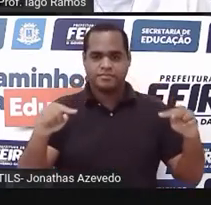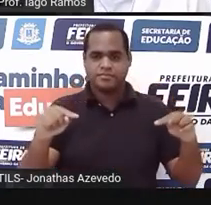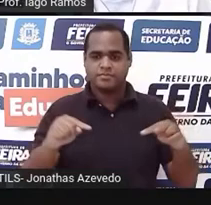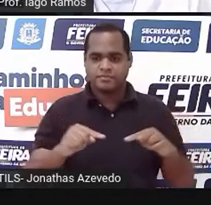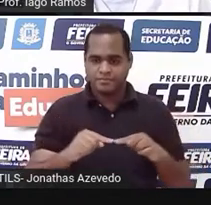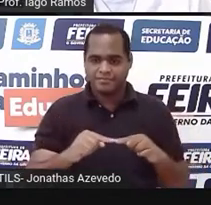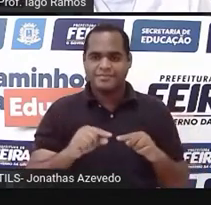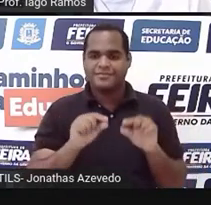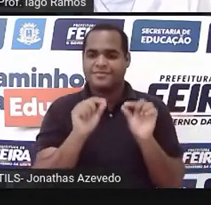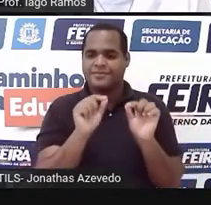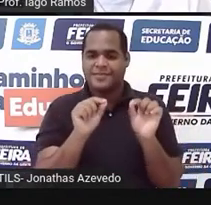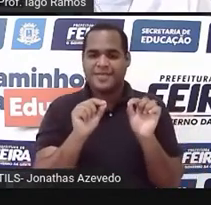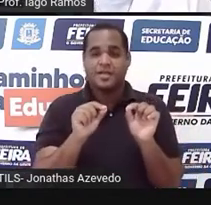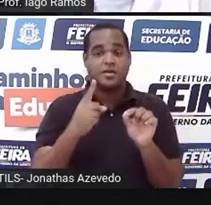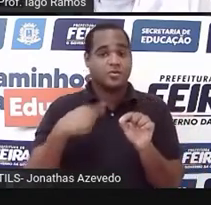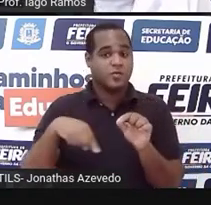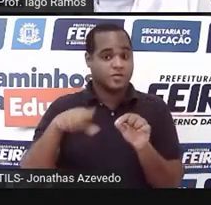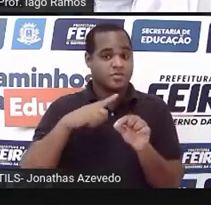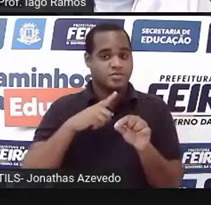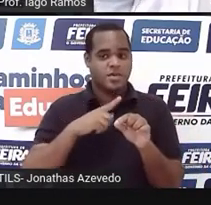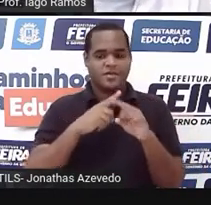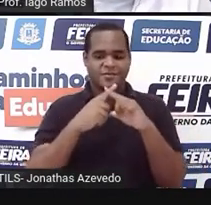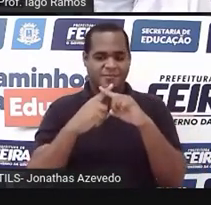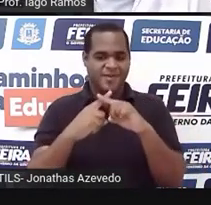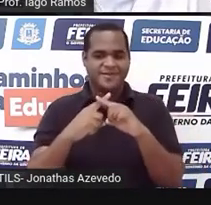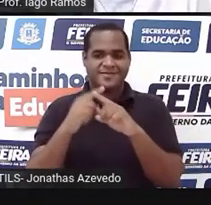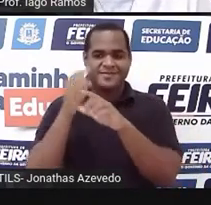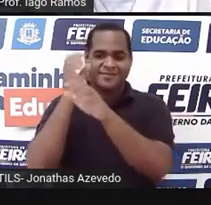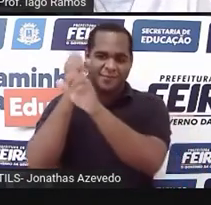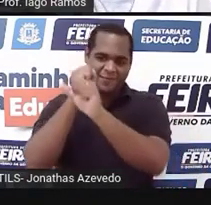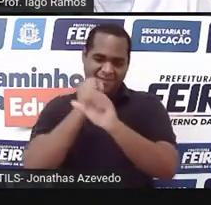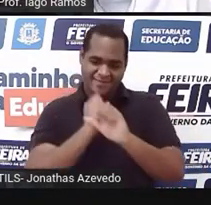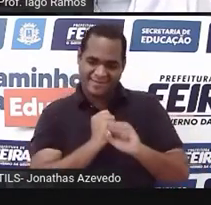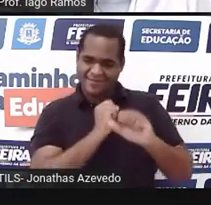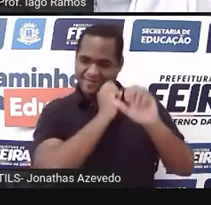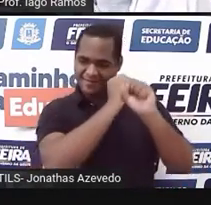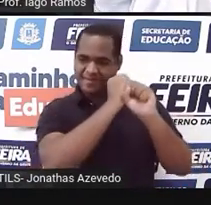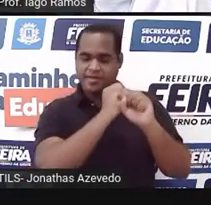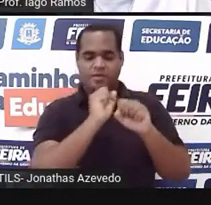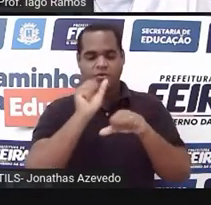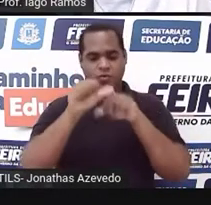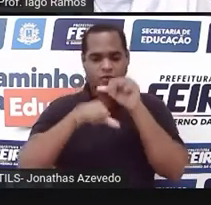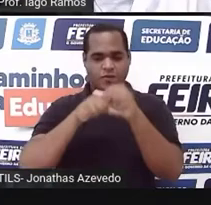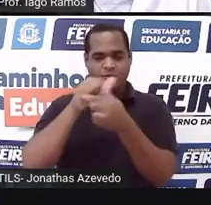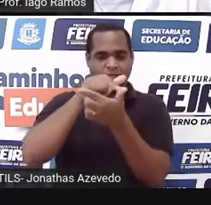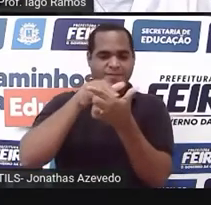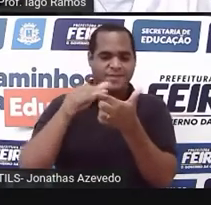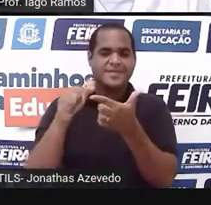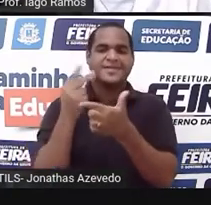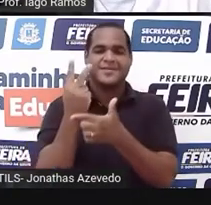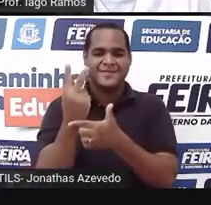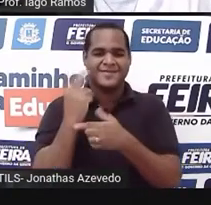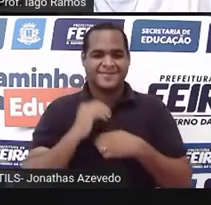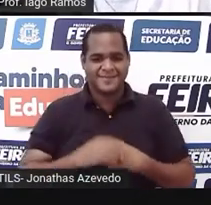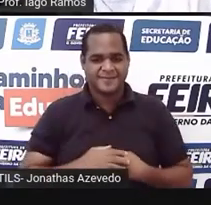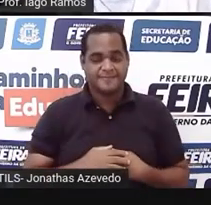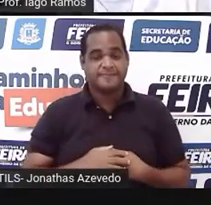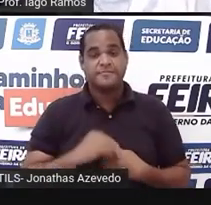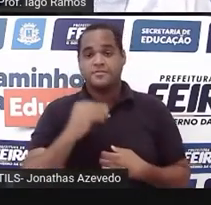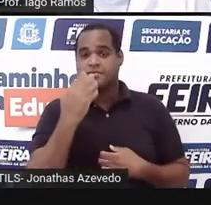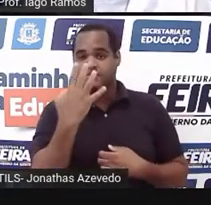a gente multiplicar diagonais e dividir por dois tá bom então